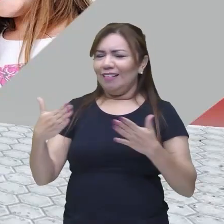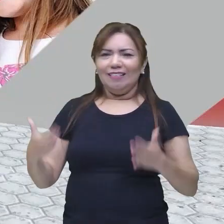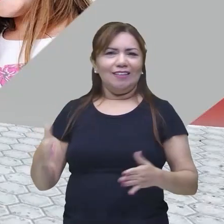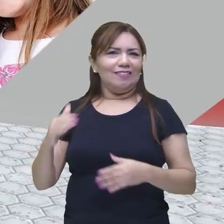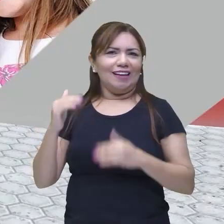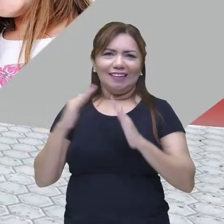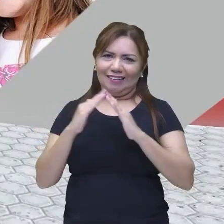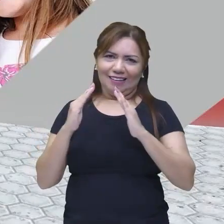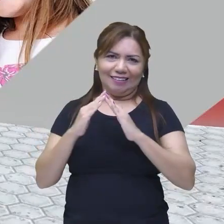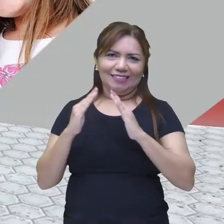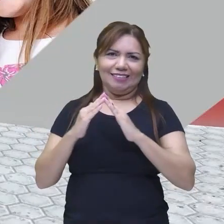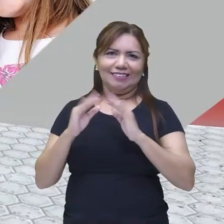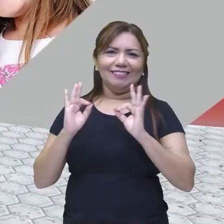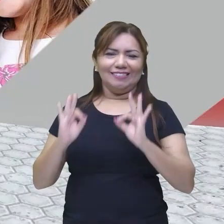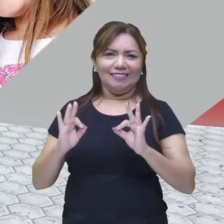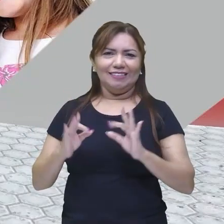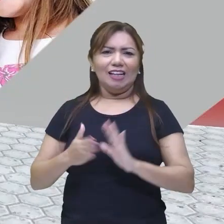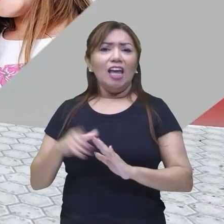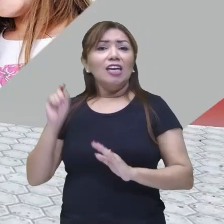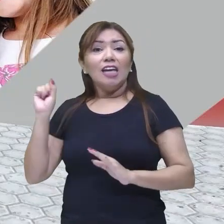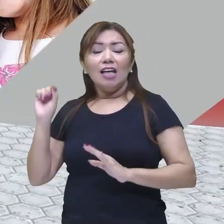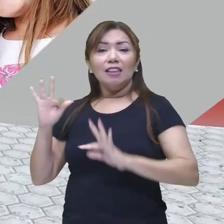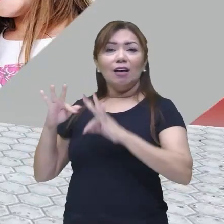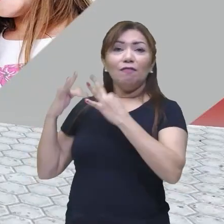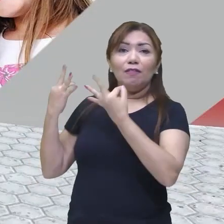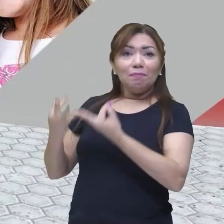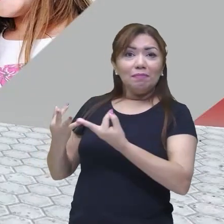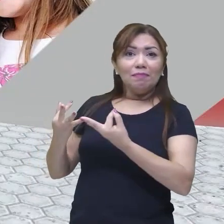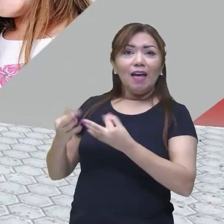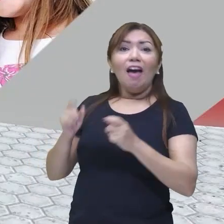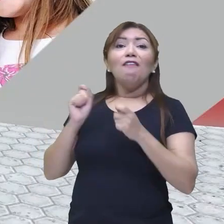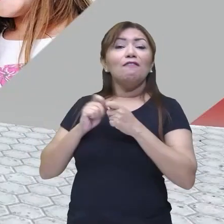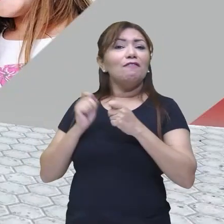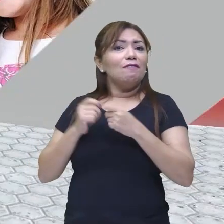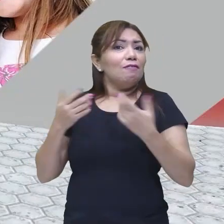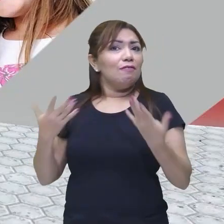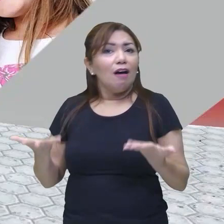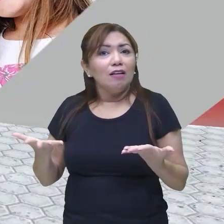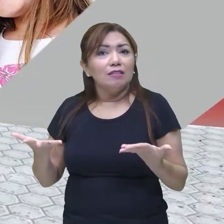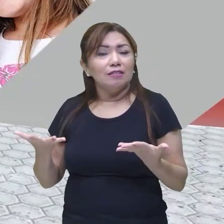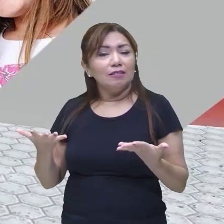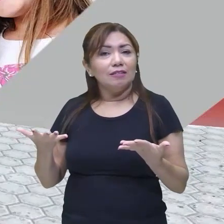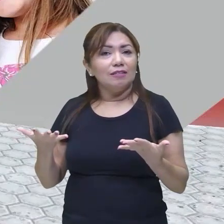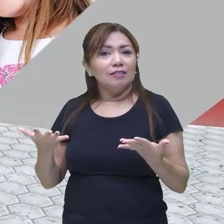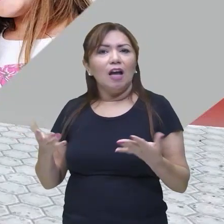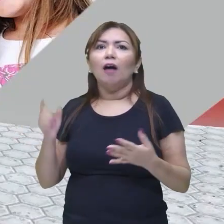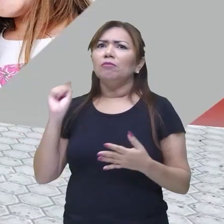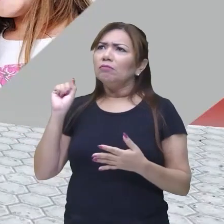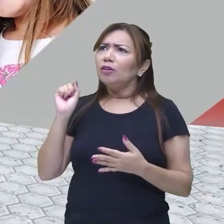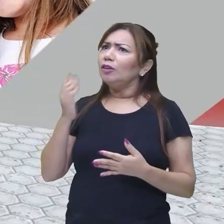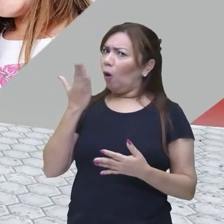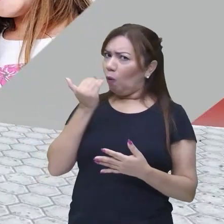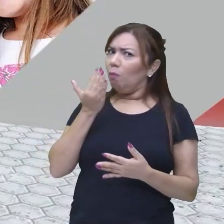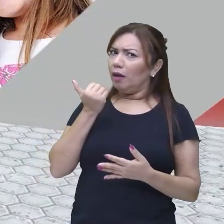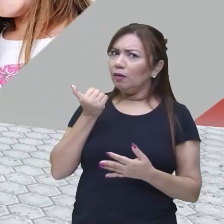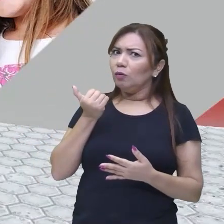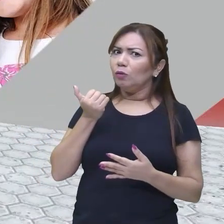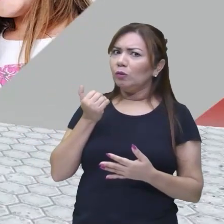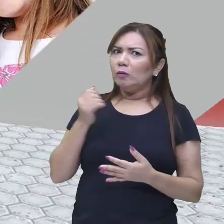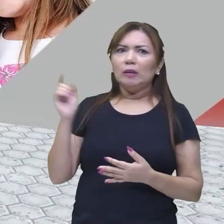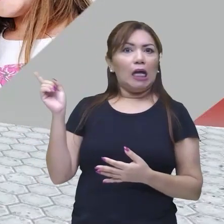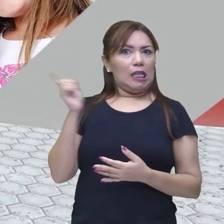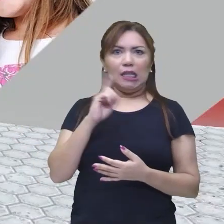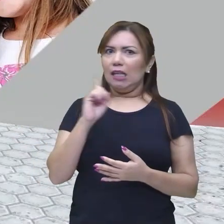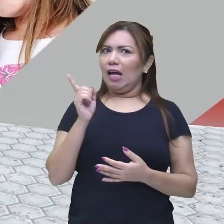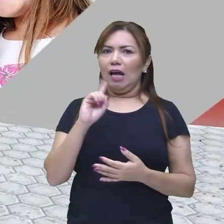verdade? E o que essa família está fazendo? Eles estão comendo? Não,